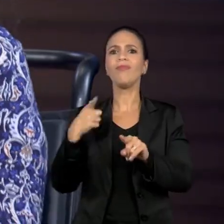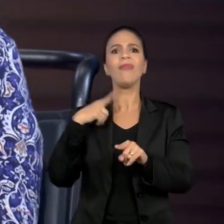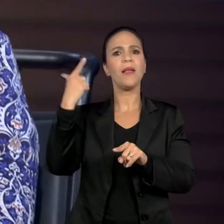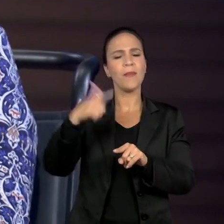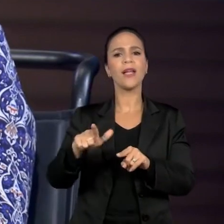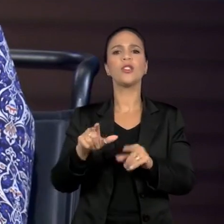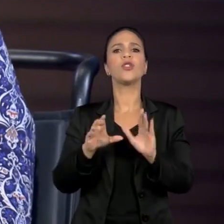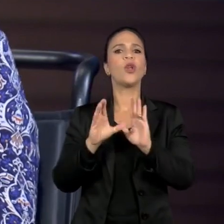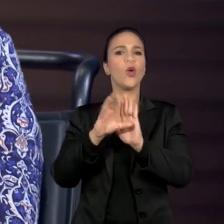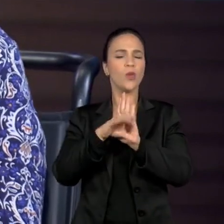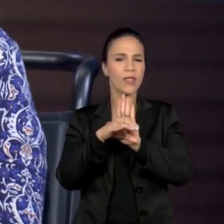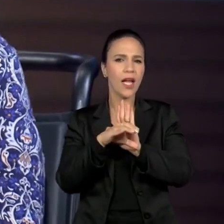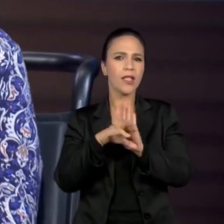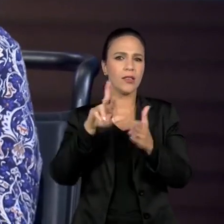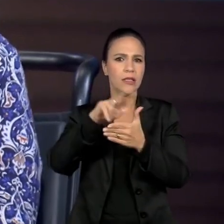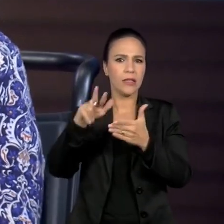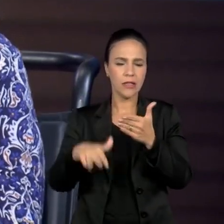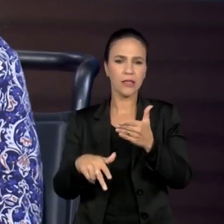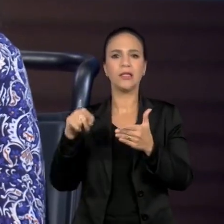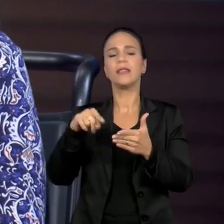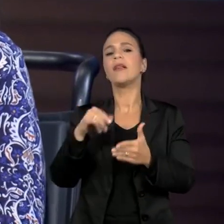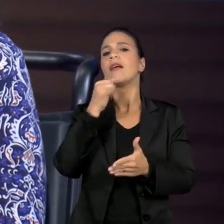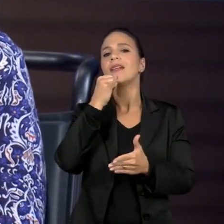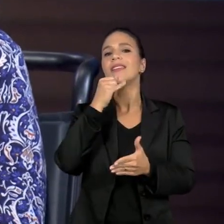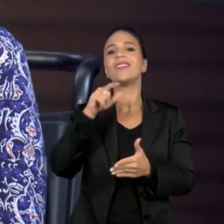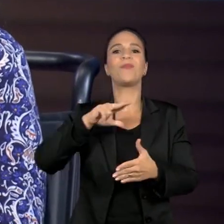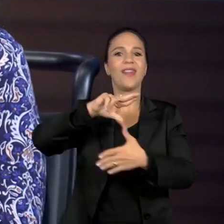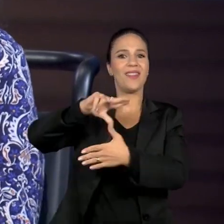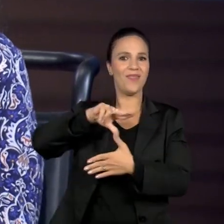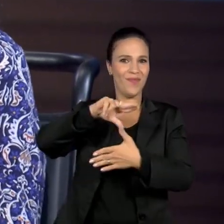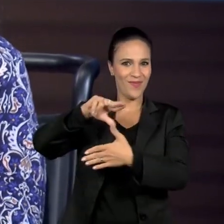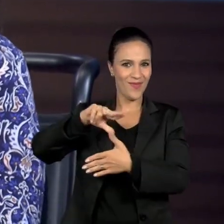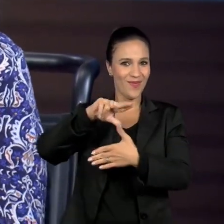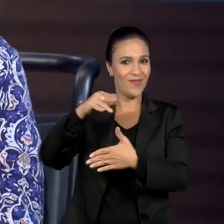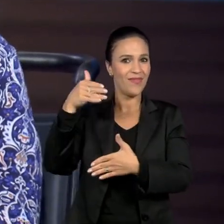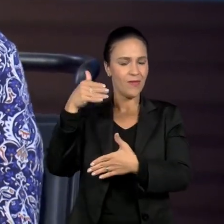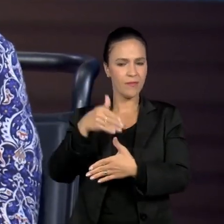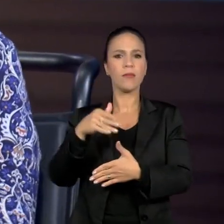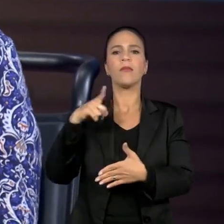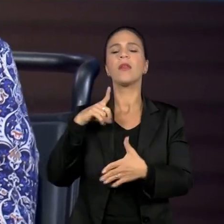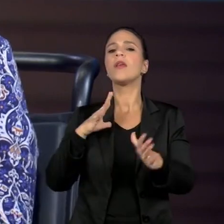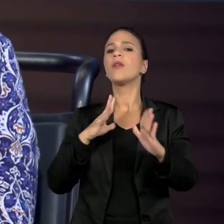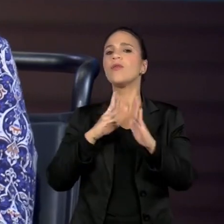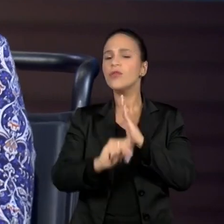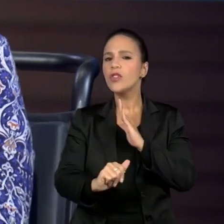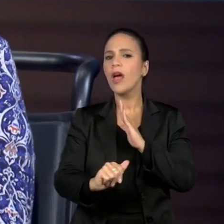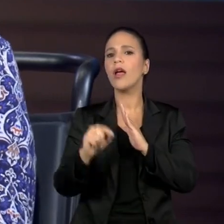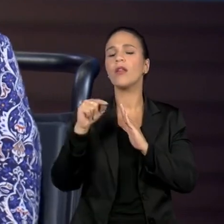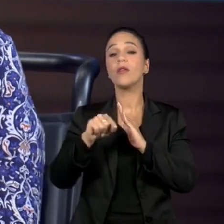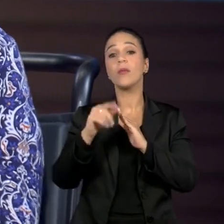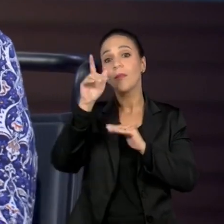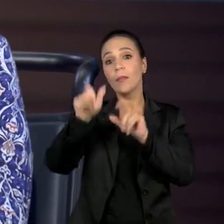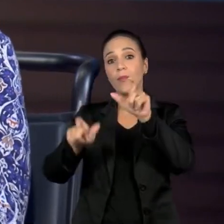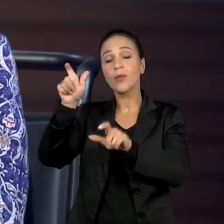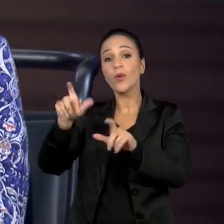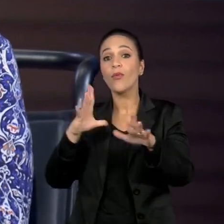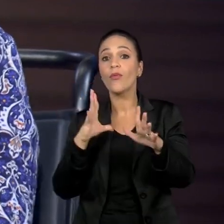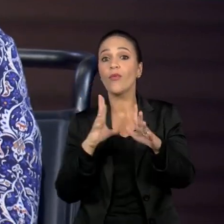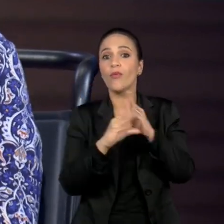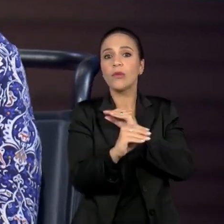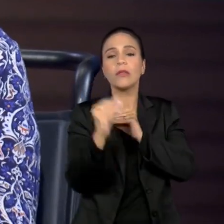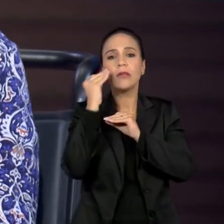muito específica, que foi cunhada pela legislação internacional no pós-Segunda Guerra Mundial. Envolve,